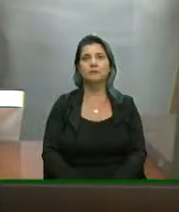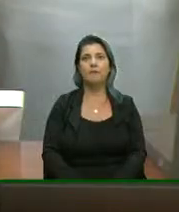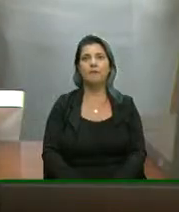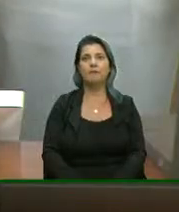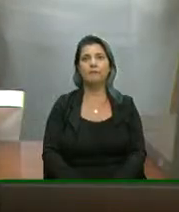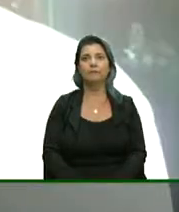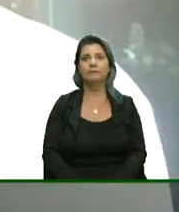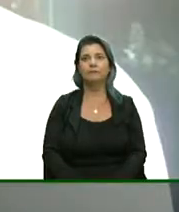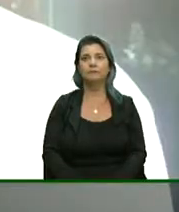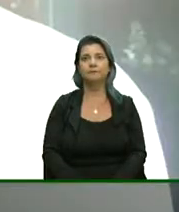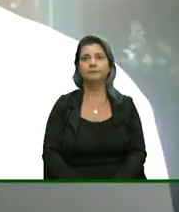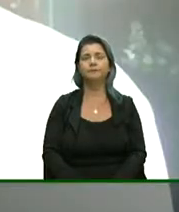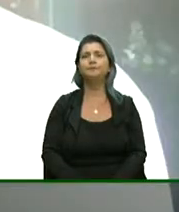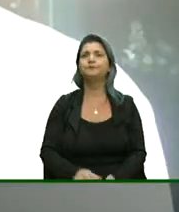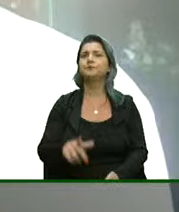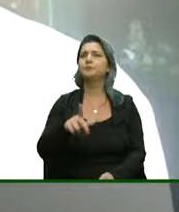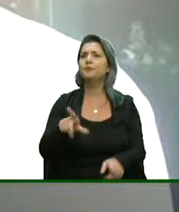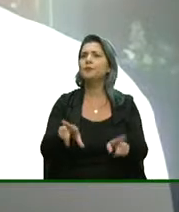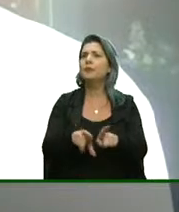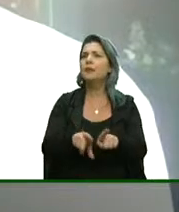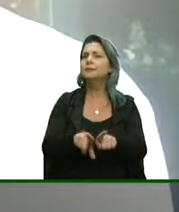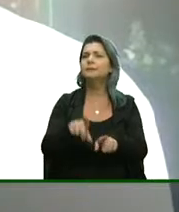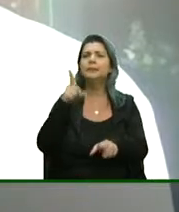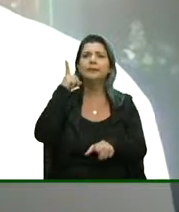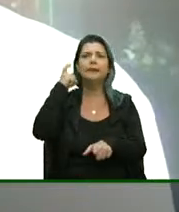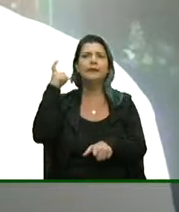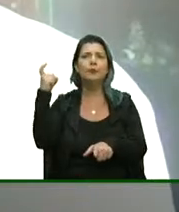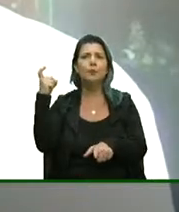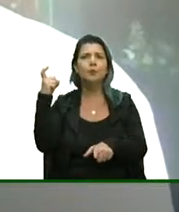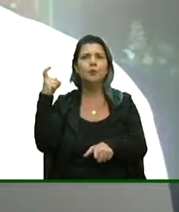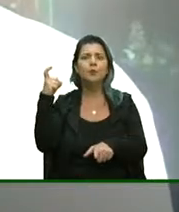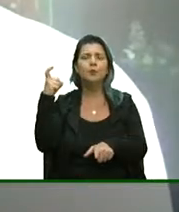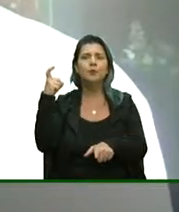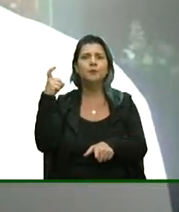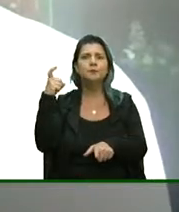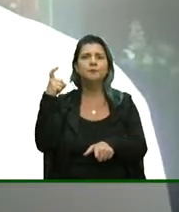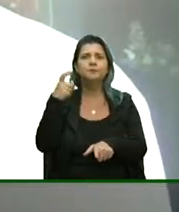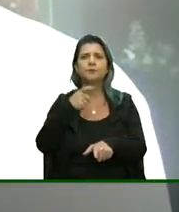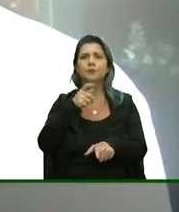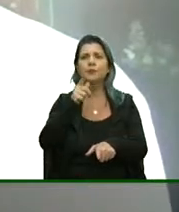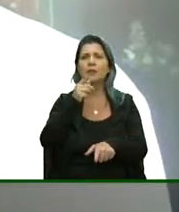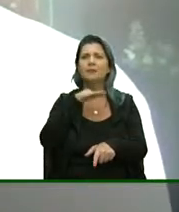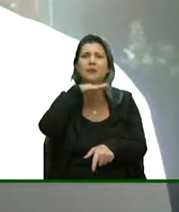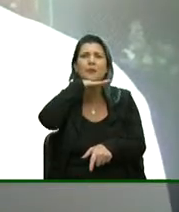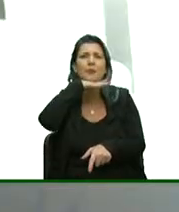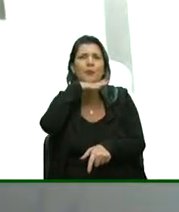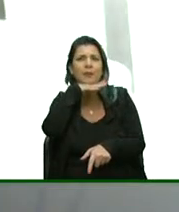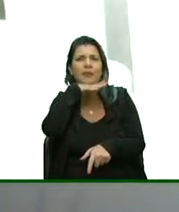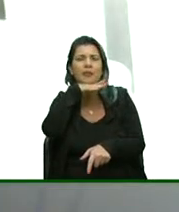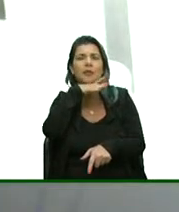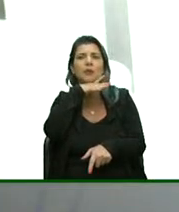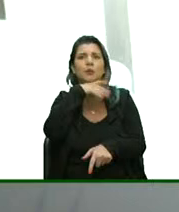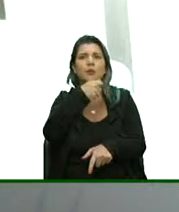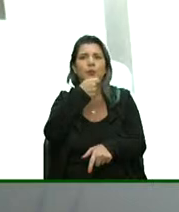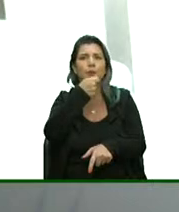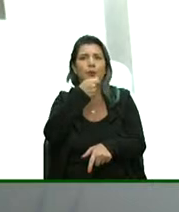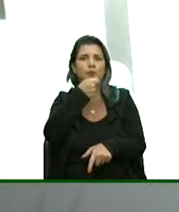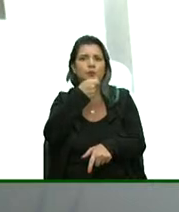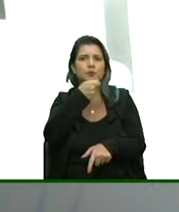Outra coisa, nós estamos com eco também, presidente. É, está horrível isso. Áudio. Eco? Está impossível